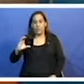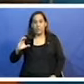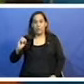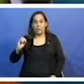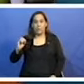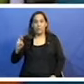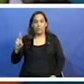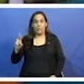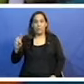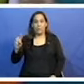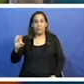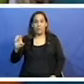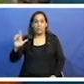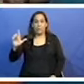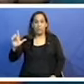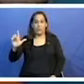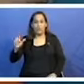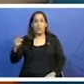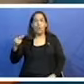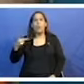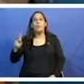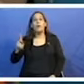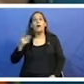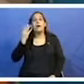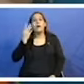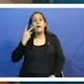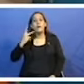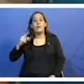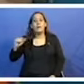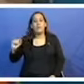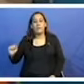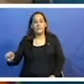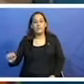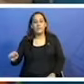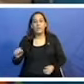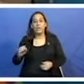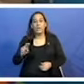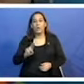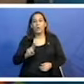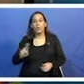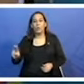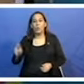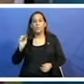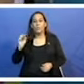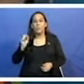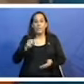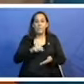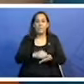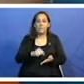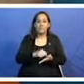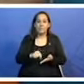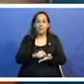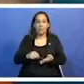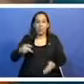livreto. Quem que fez esse livreto de cordel? Olha aqui, autor Pedro